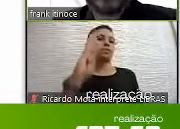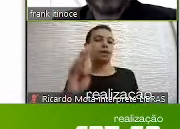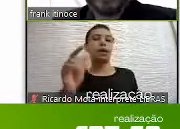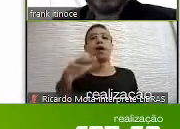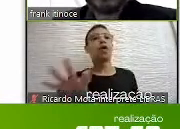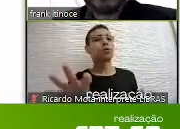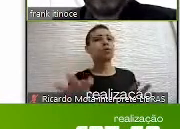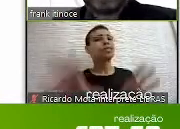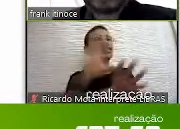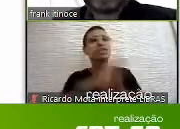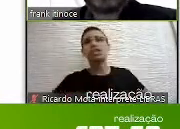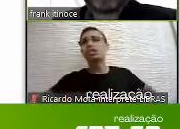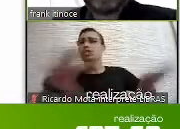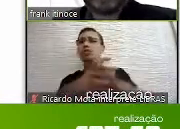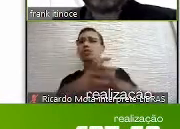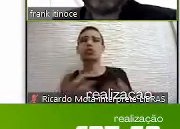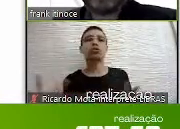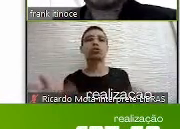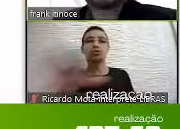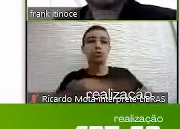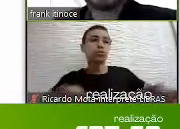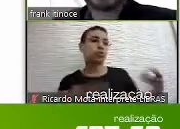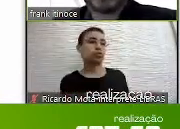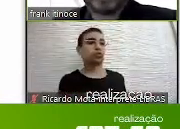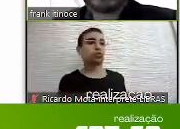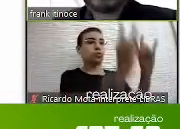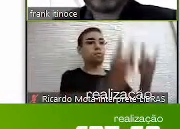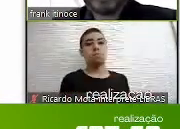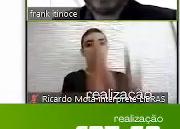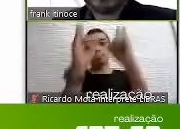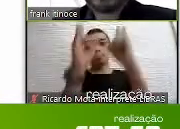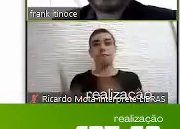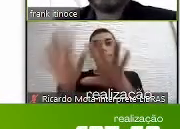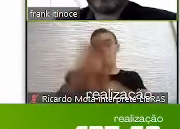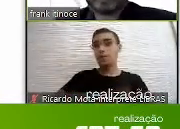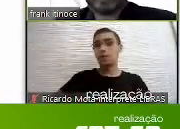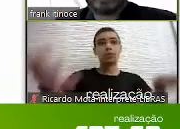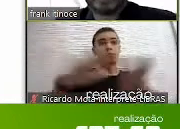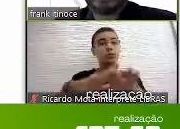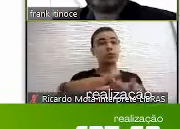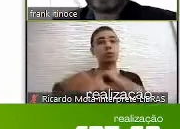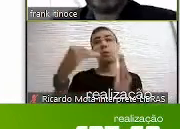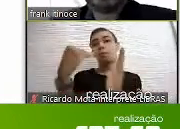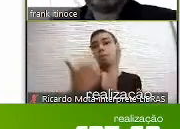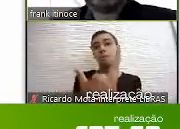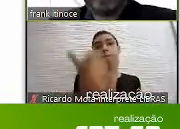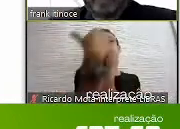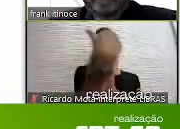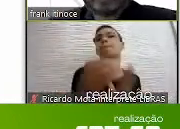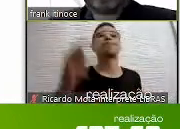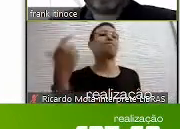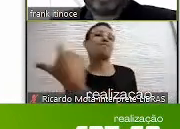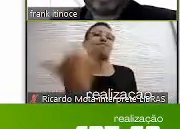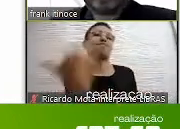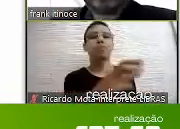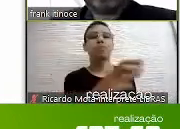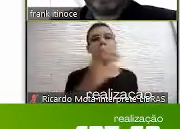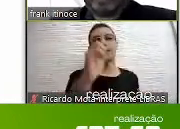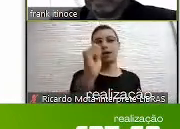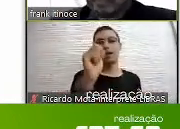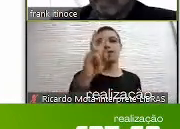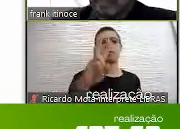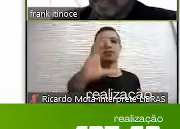pegaram fogo, 97% não tinham AVCB. Então, o AVCB, ele é muito